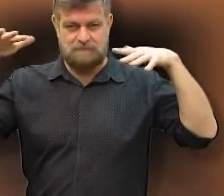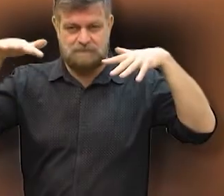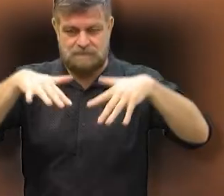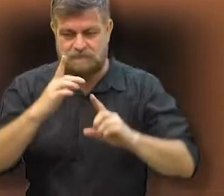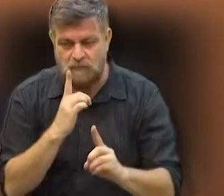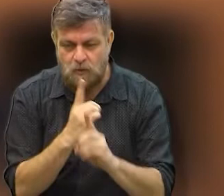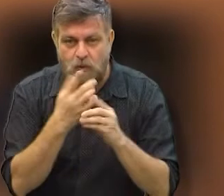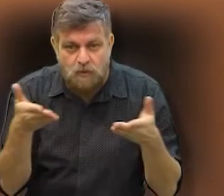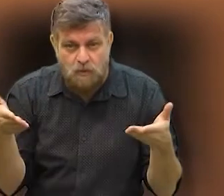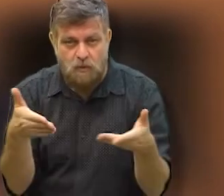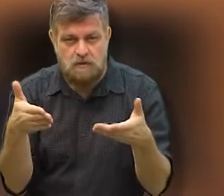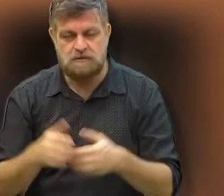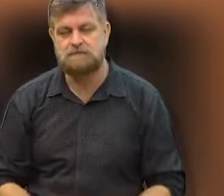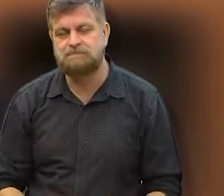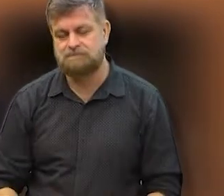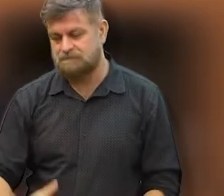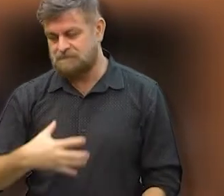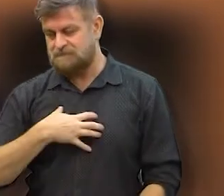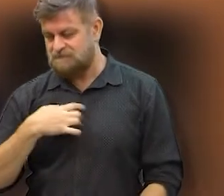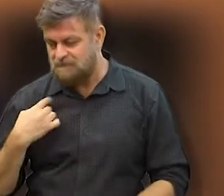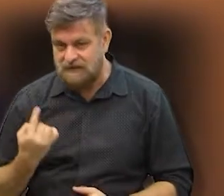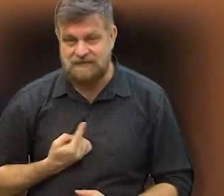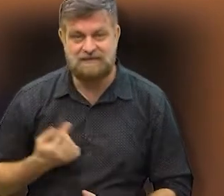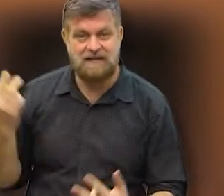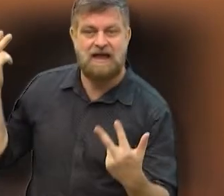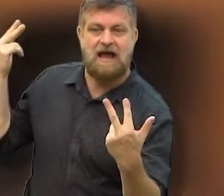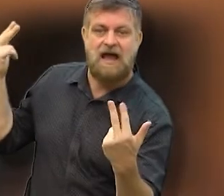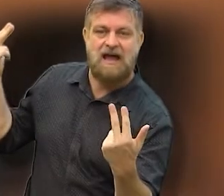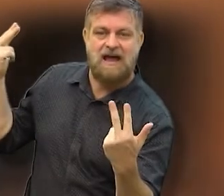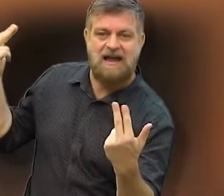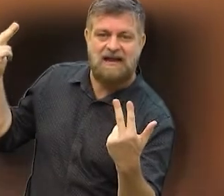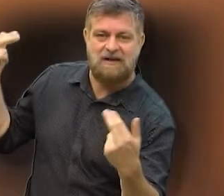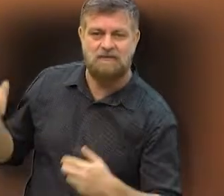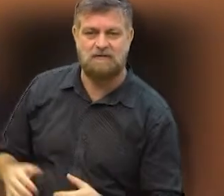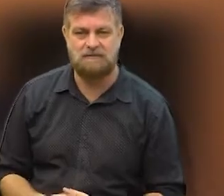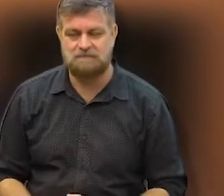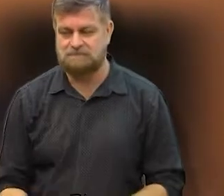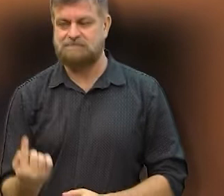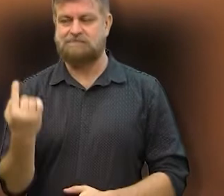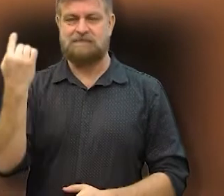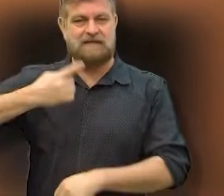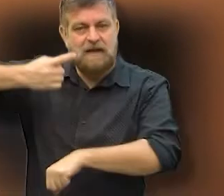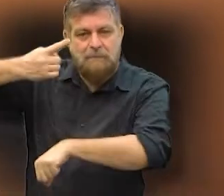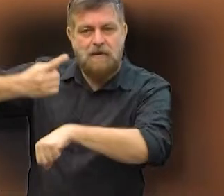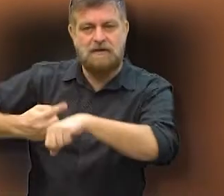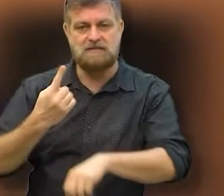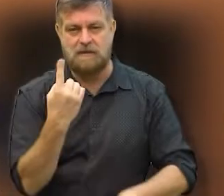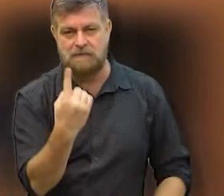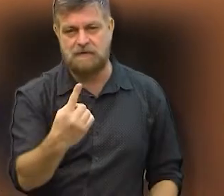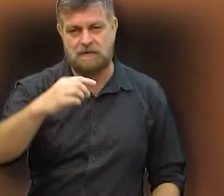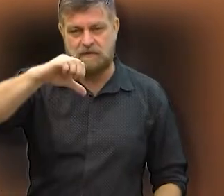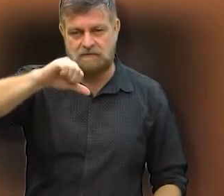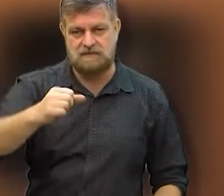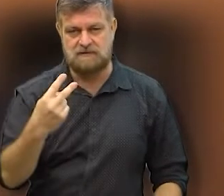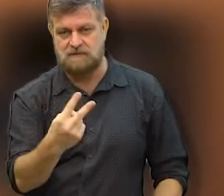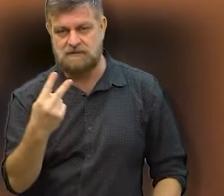arte, nesse encontro, de certa forma nós estamos revivendo aquele momento